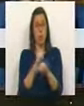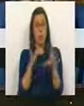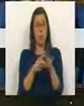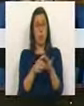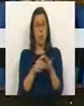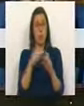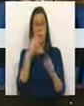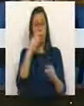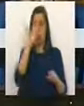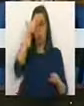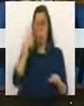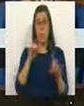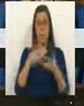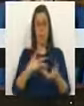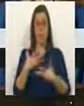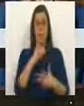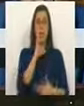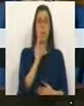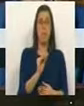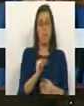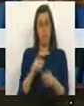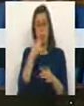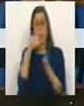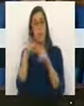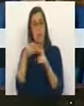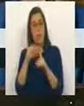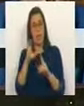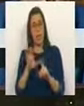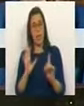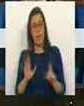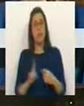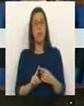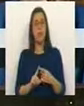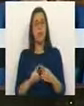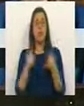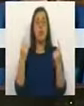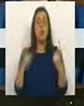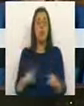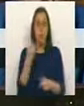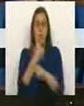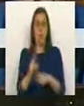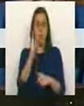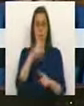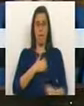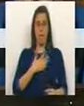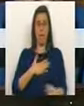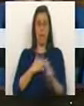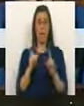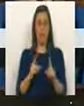supervisão comportamental, isto é, da relação dos bancos com os clientes, em apenas uma única